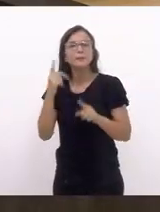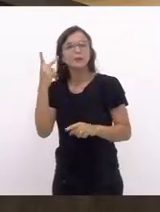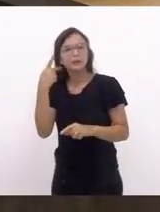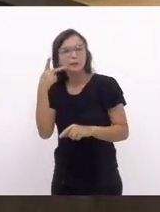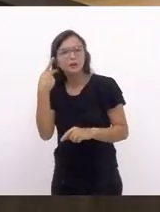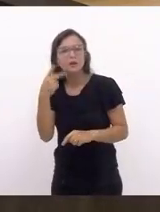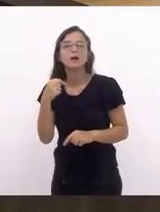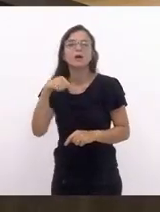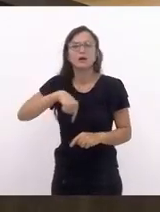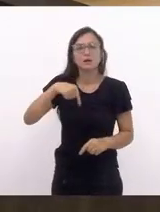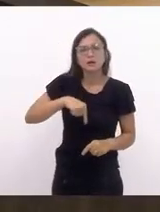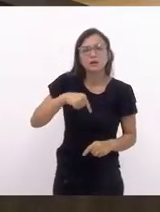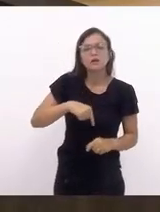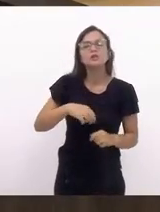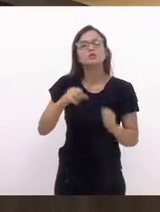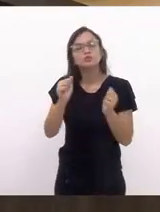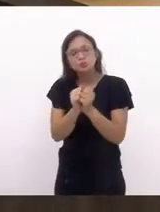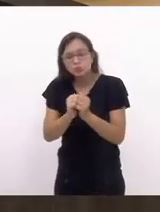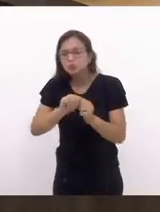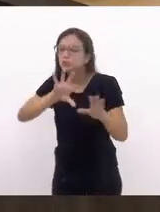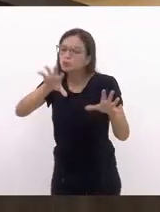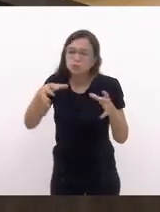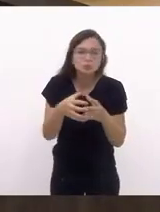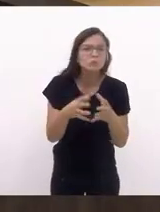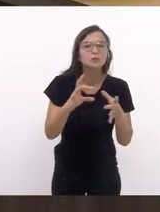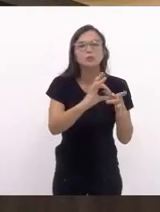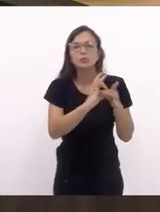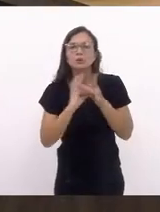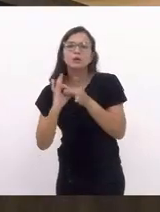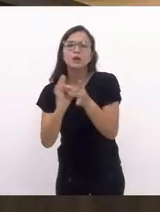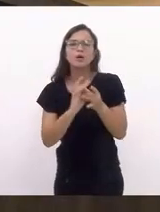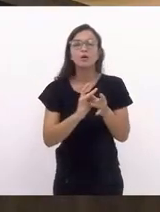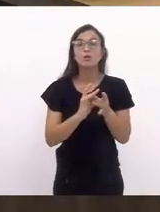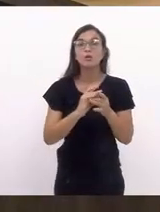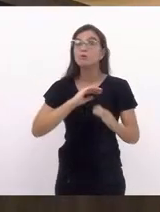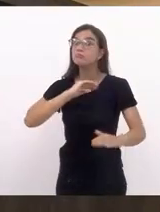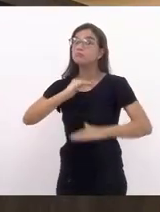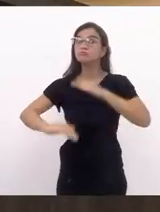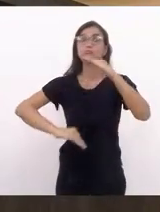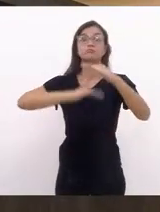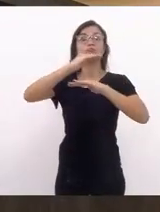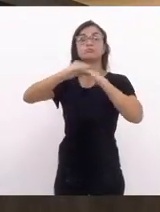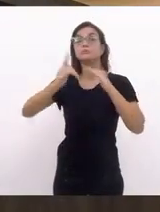na causa conseguiu um avanço extraordinário